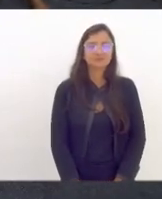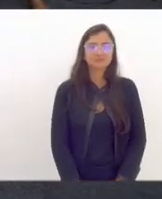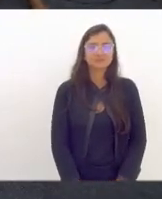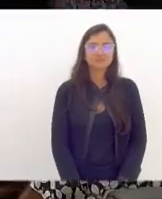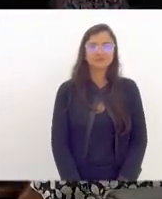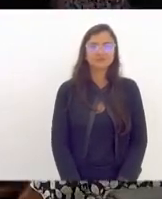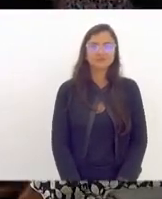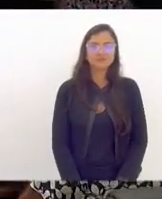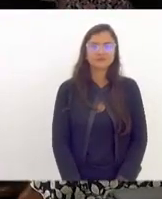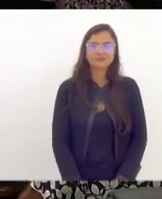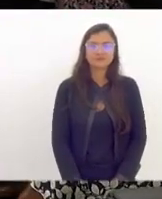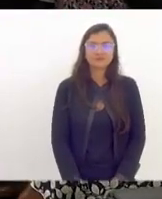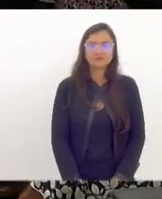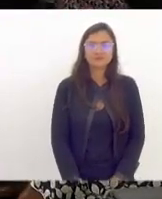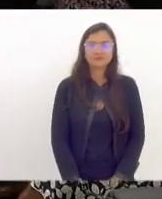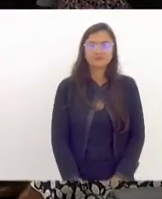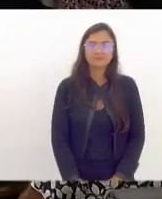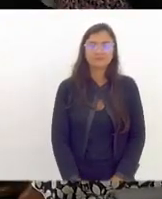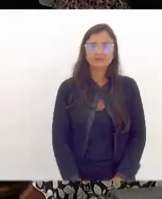parabéns